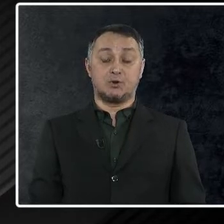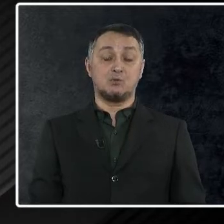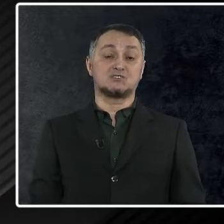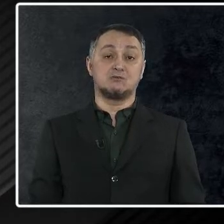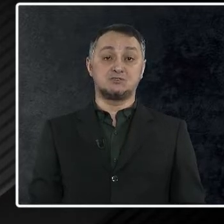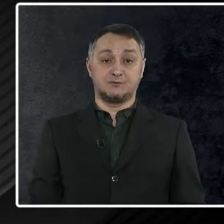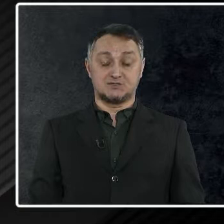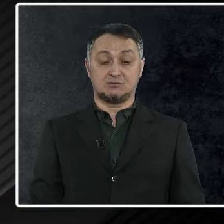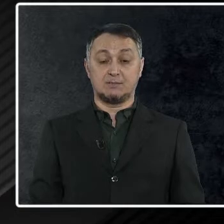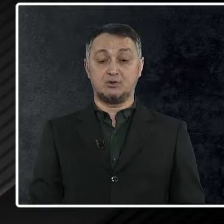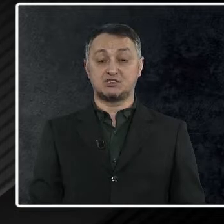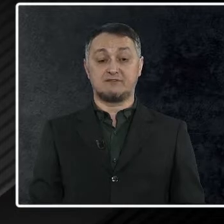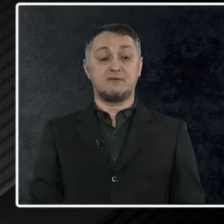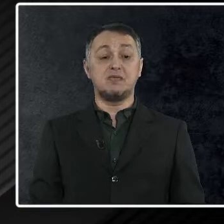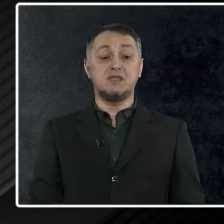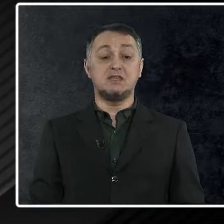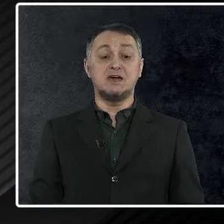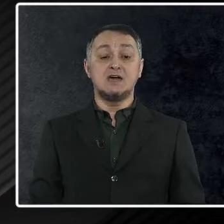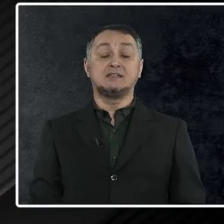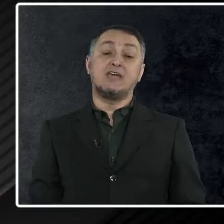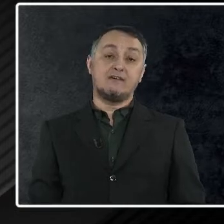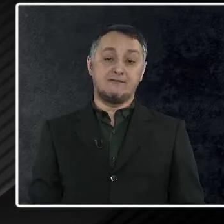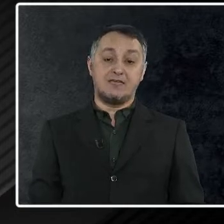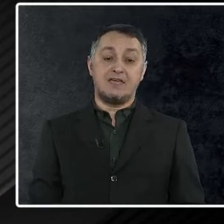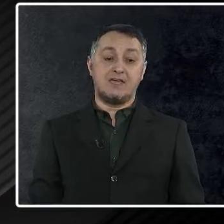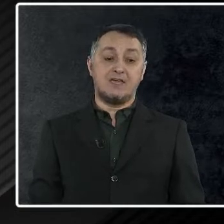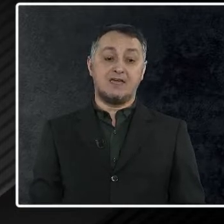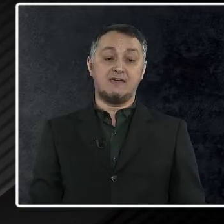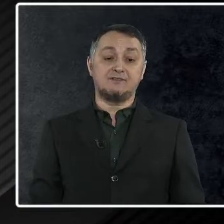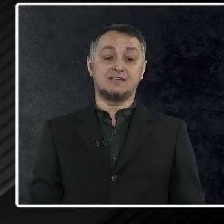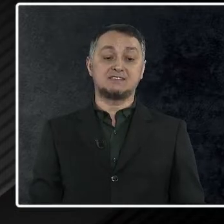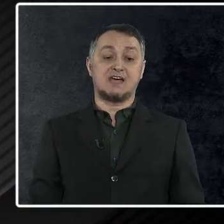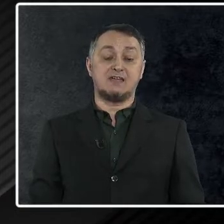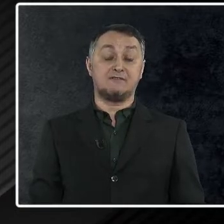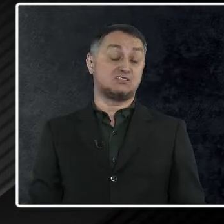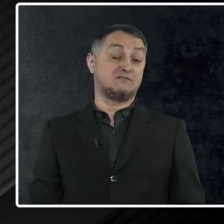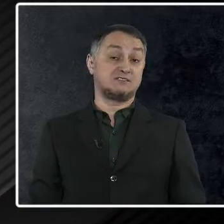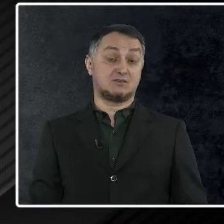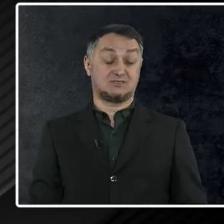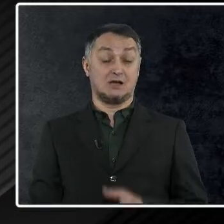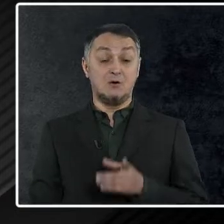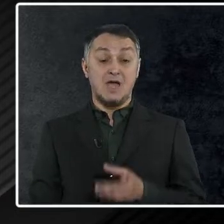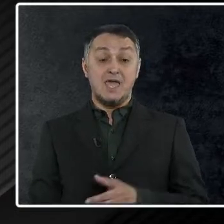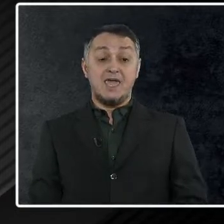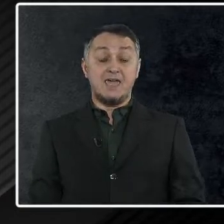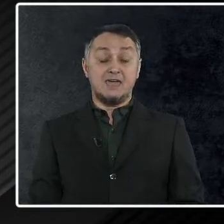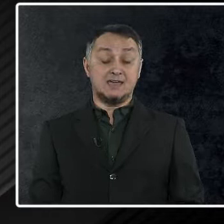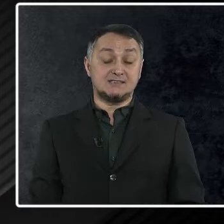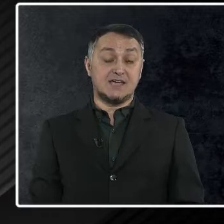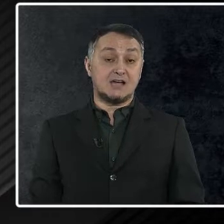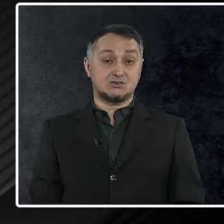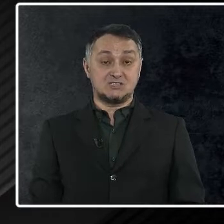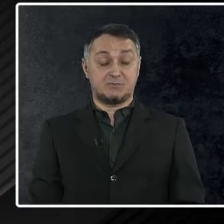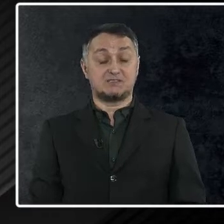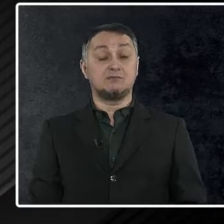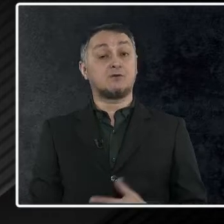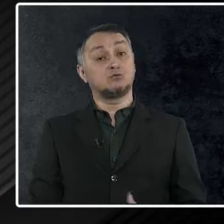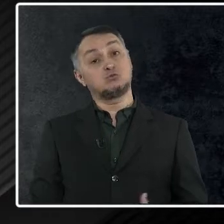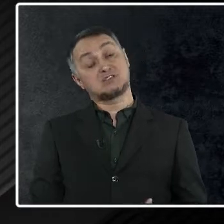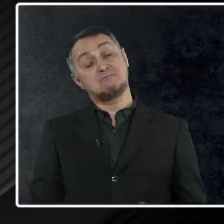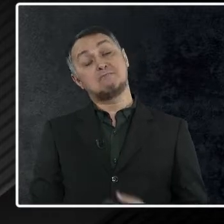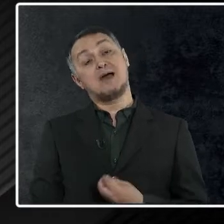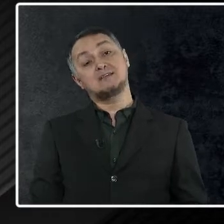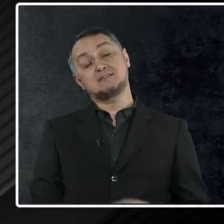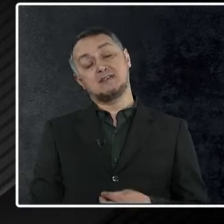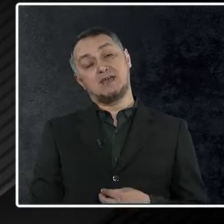de promoção e difusão da política feminina devem evidenciar efetiva execução. Esse gasto em específico é um